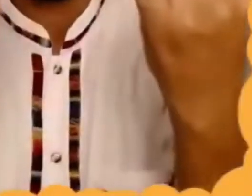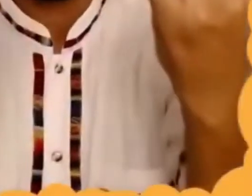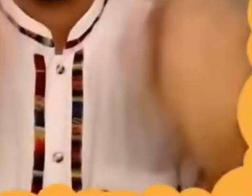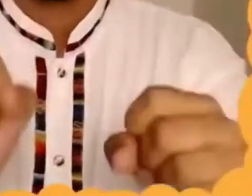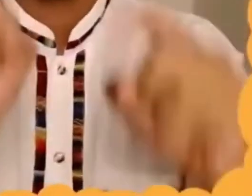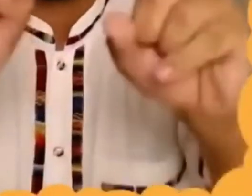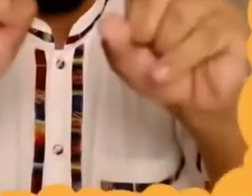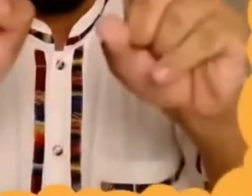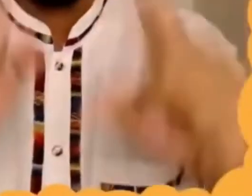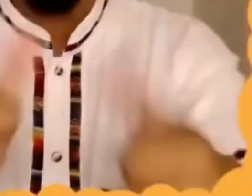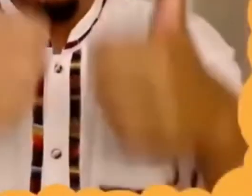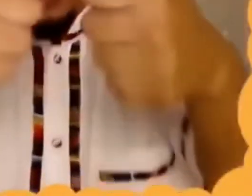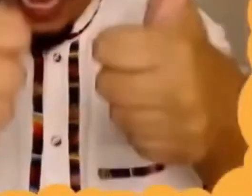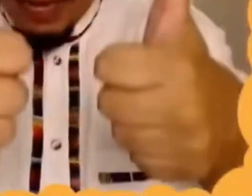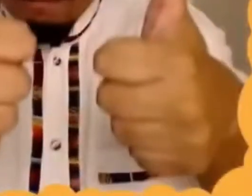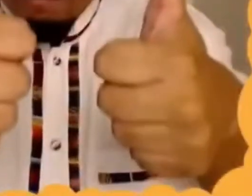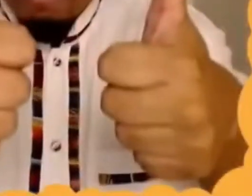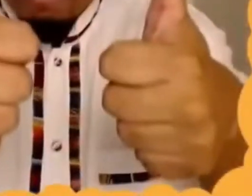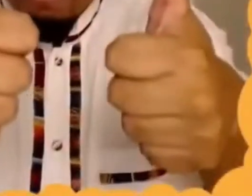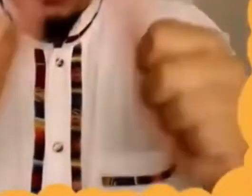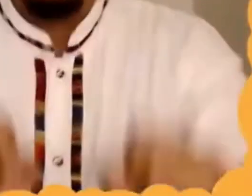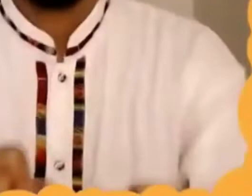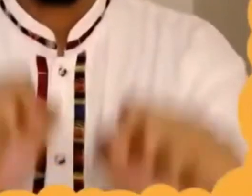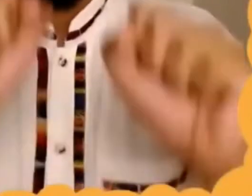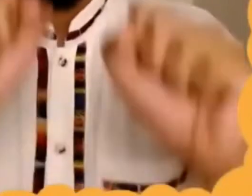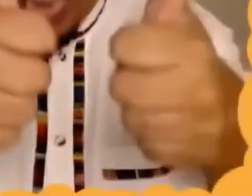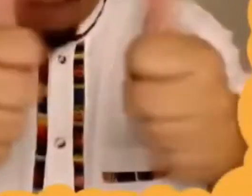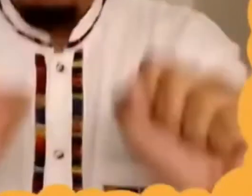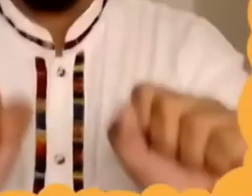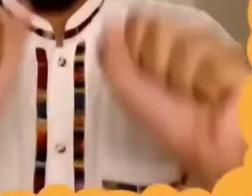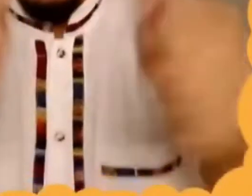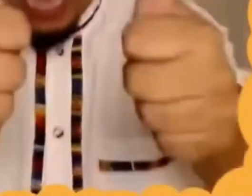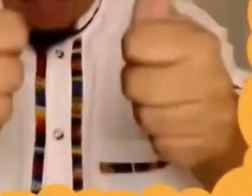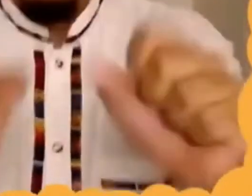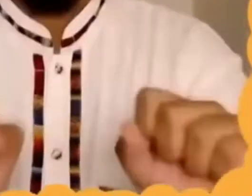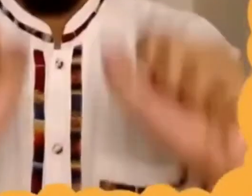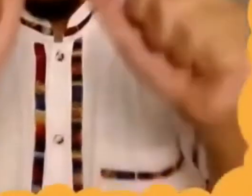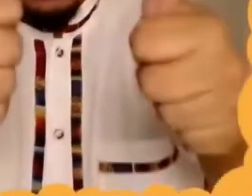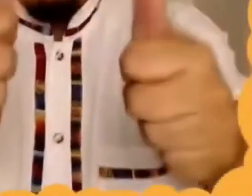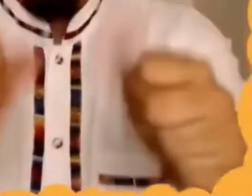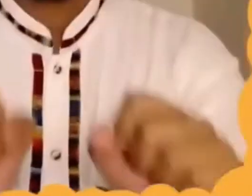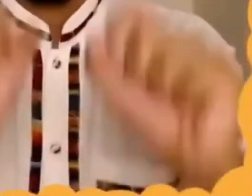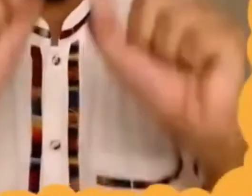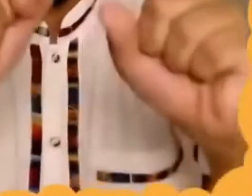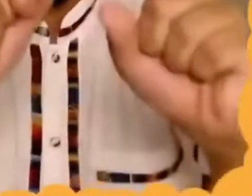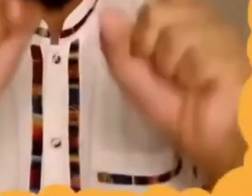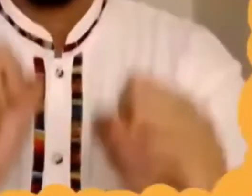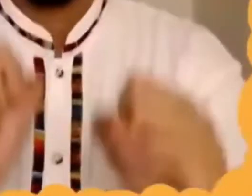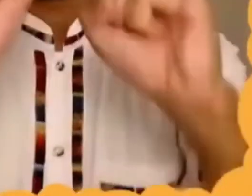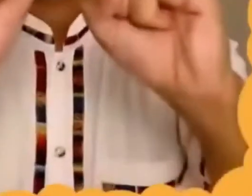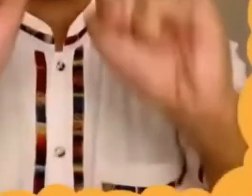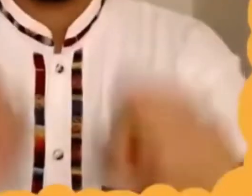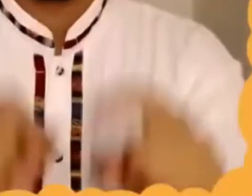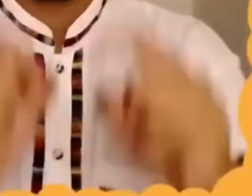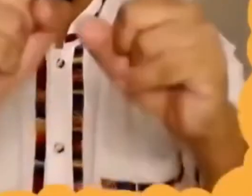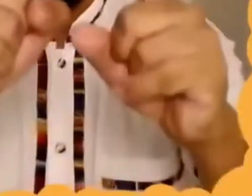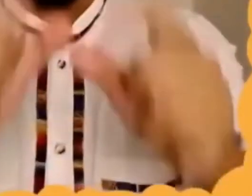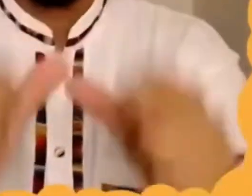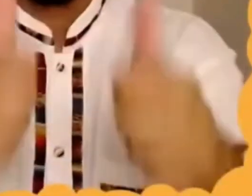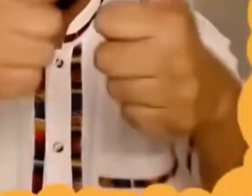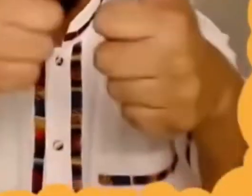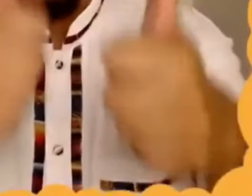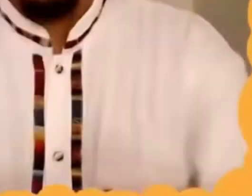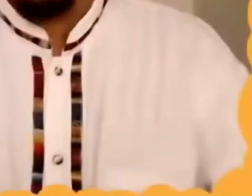palito, palo, é É, é, é, palo, palito,